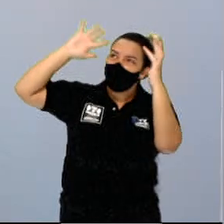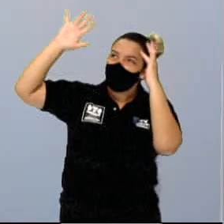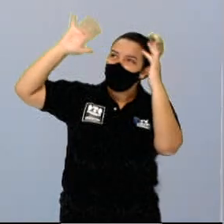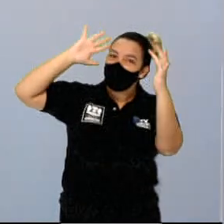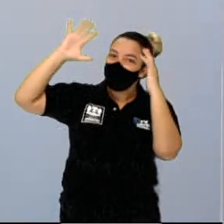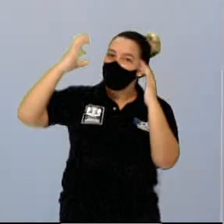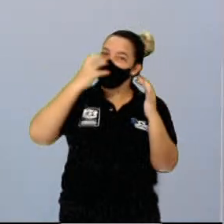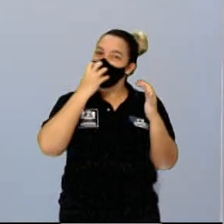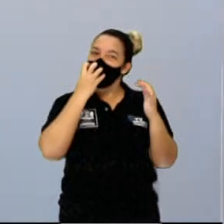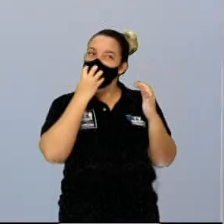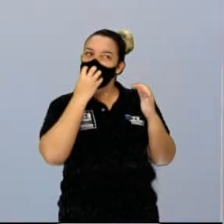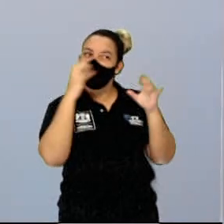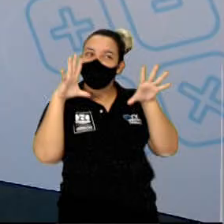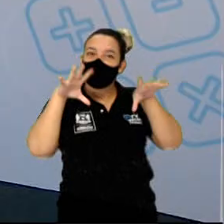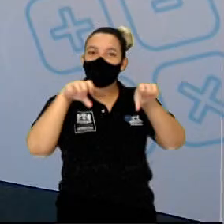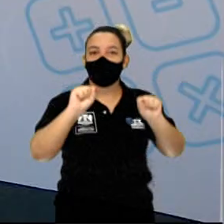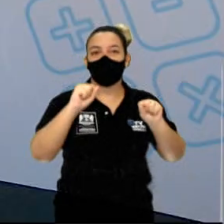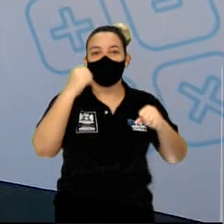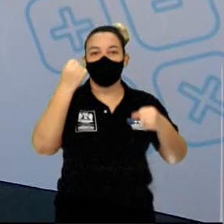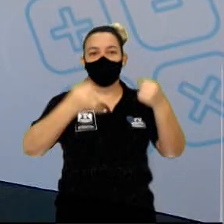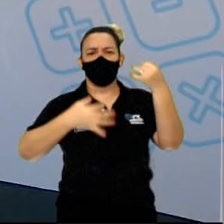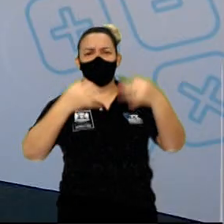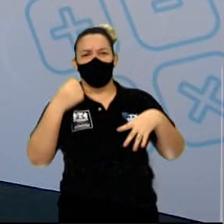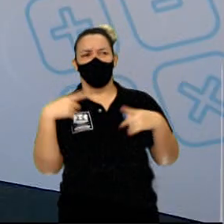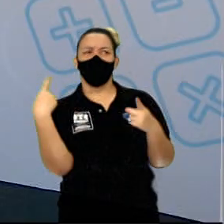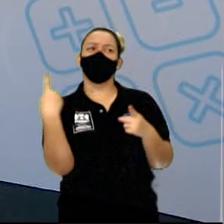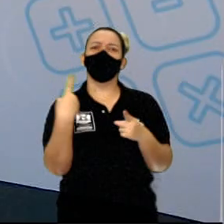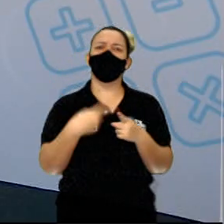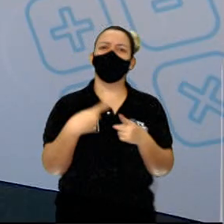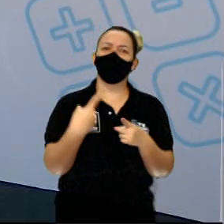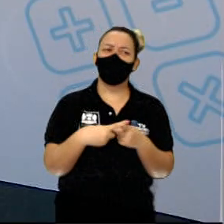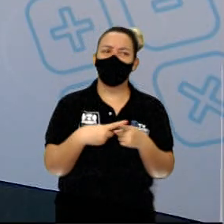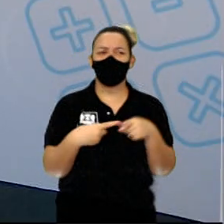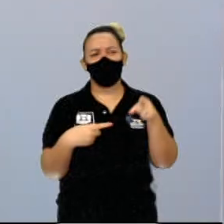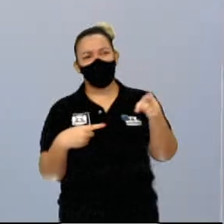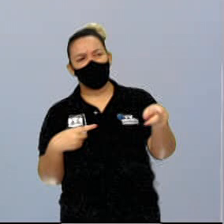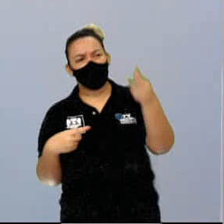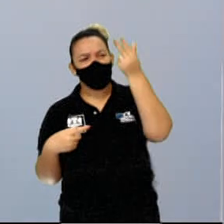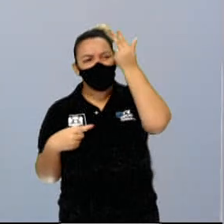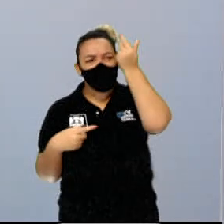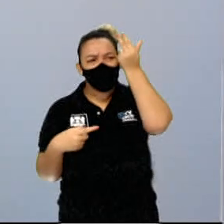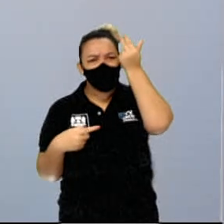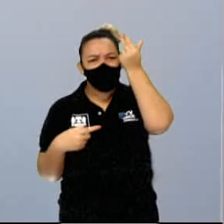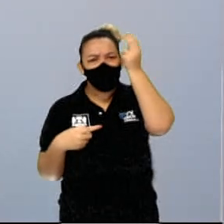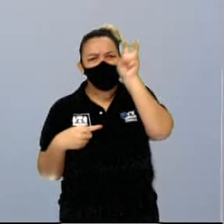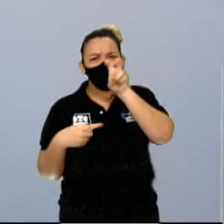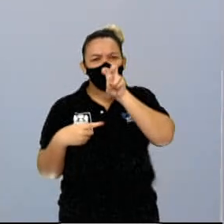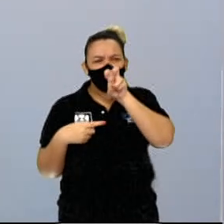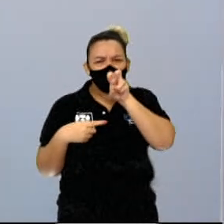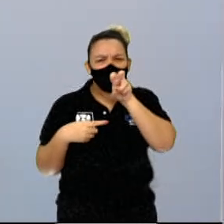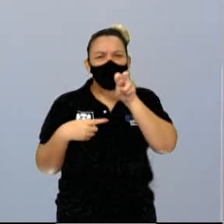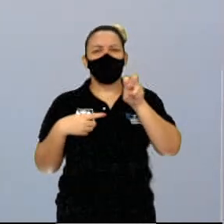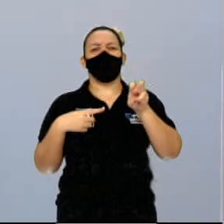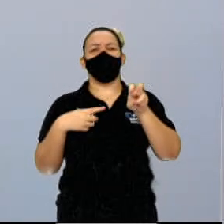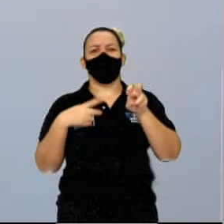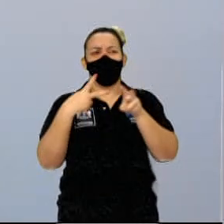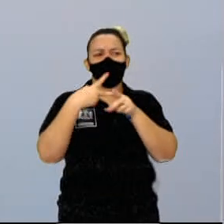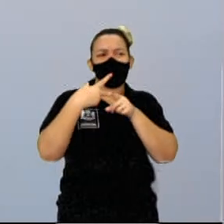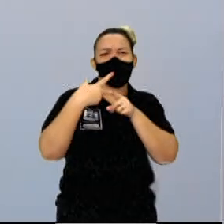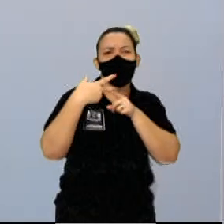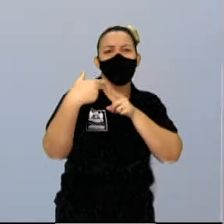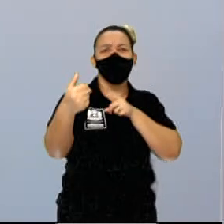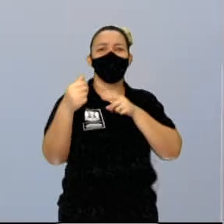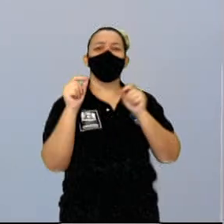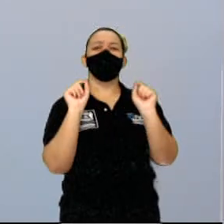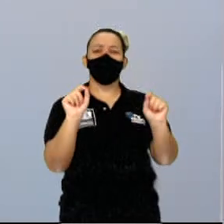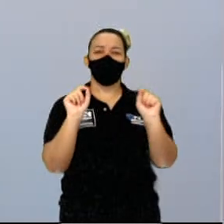de caça vai explicar por que razão a lebre ela se mostrou muito mais motivada a vencer aquela